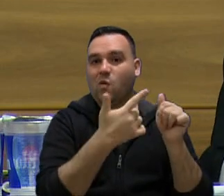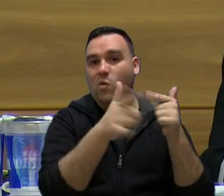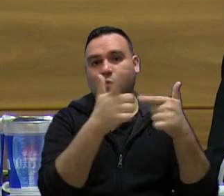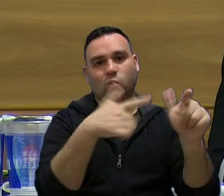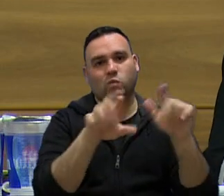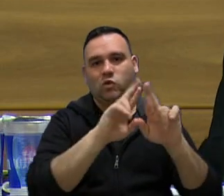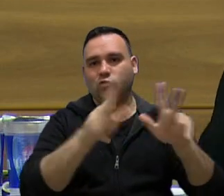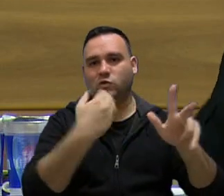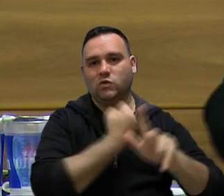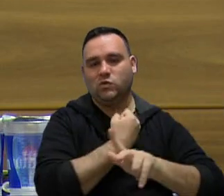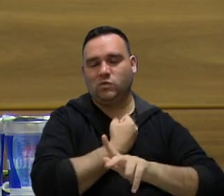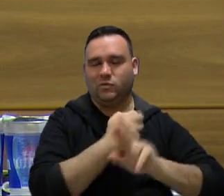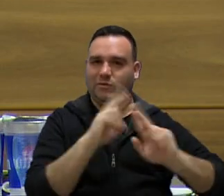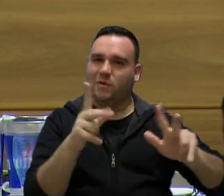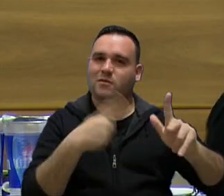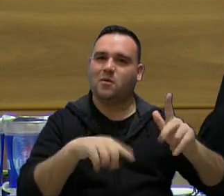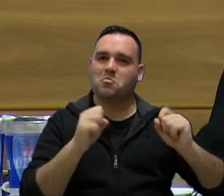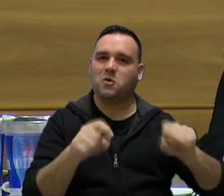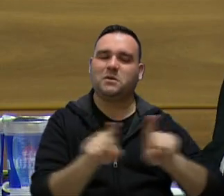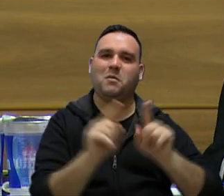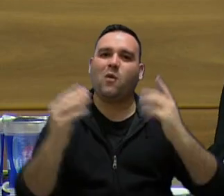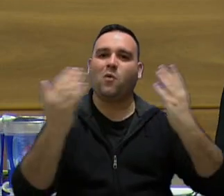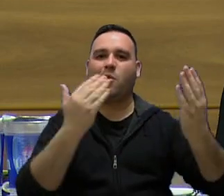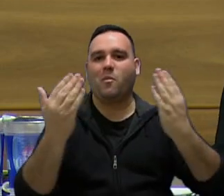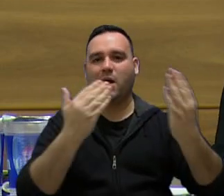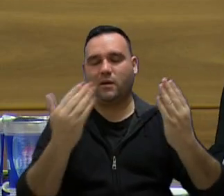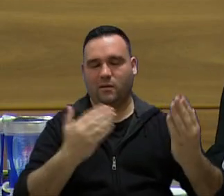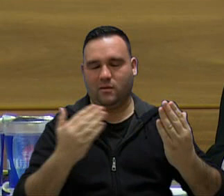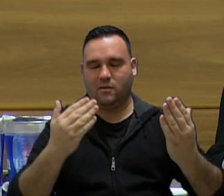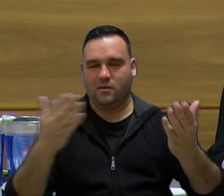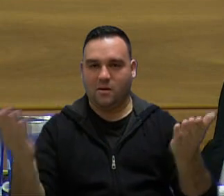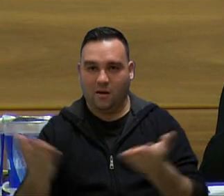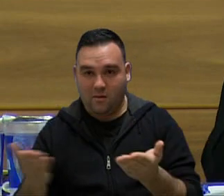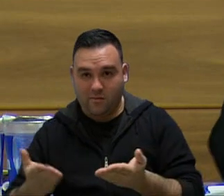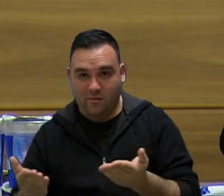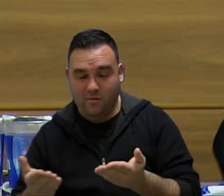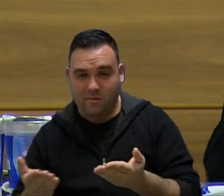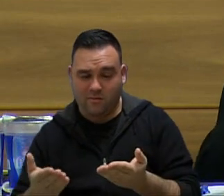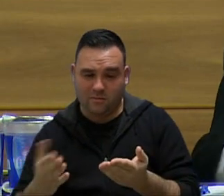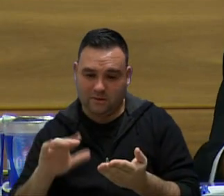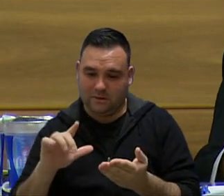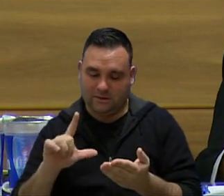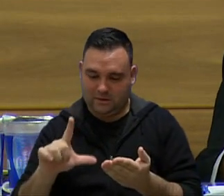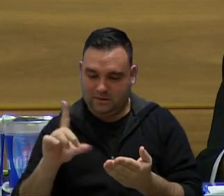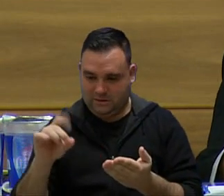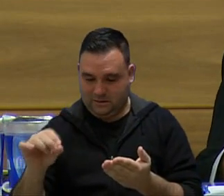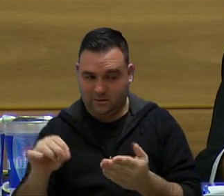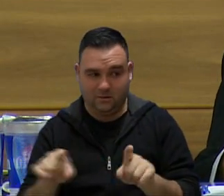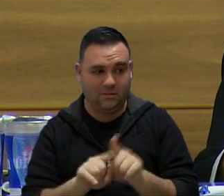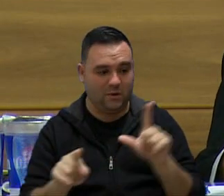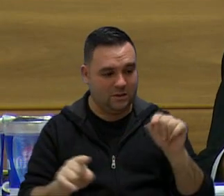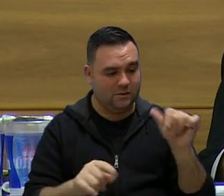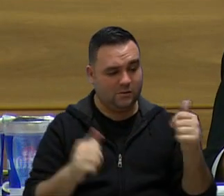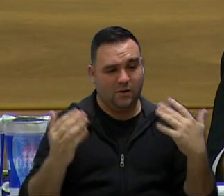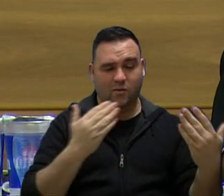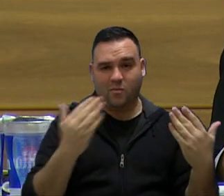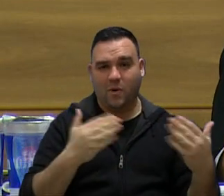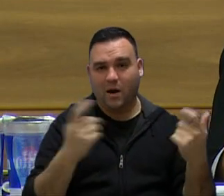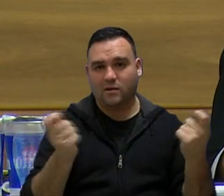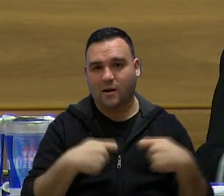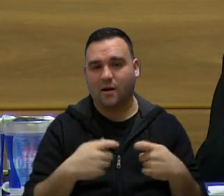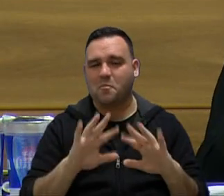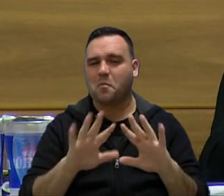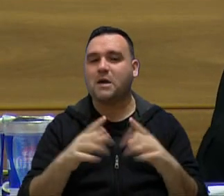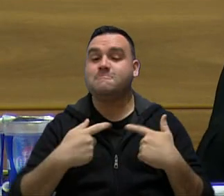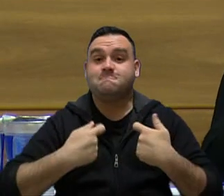os outros números né e aí nós podemos até comparar com a própria é de ó que foi mandado a casa né